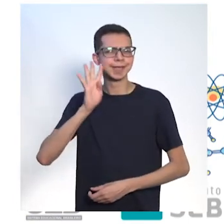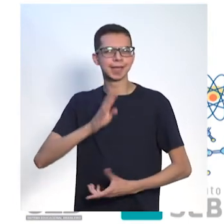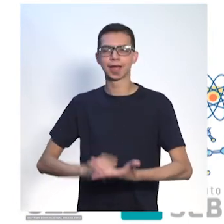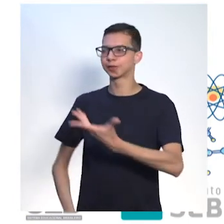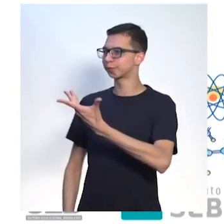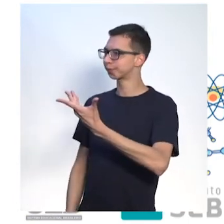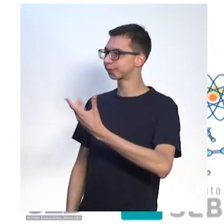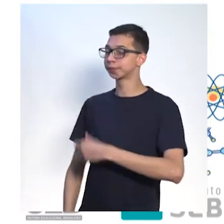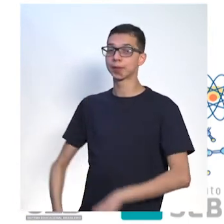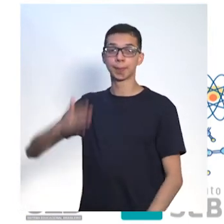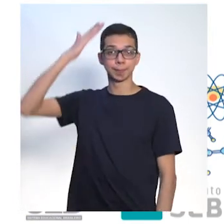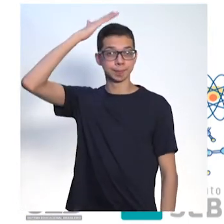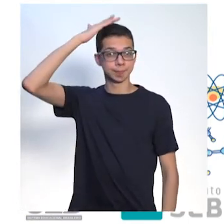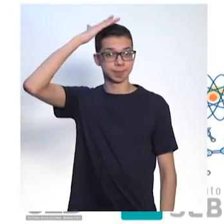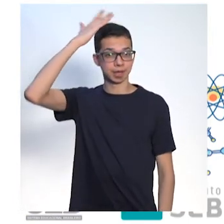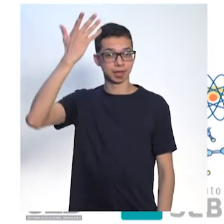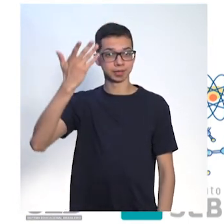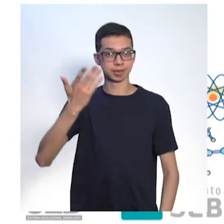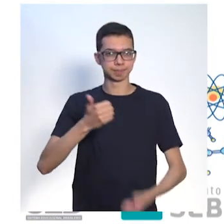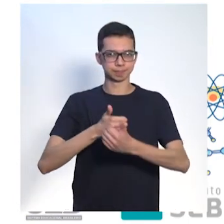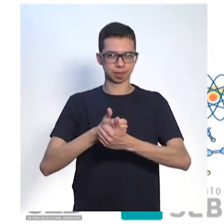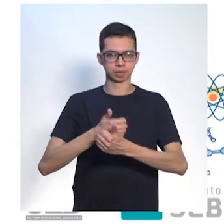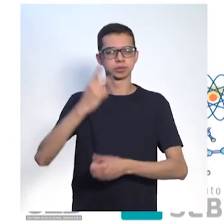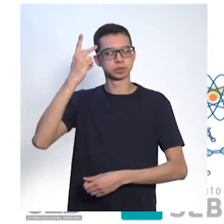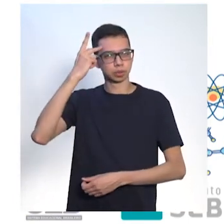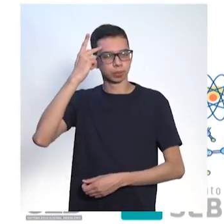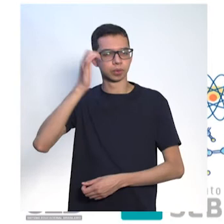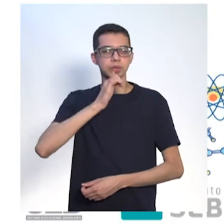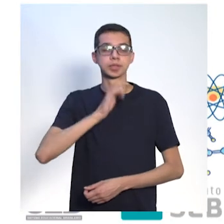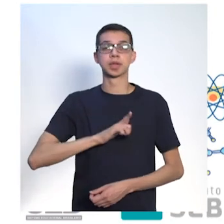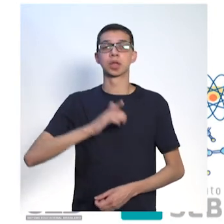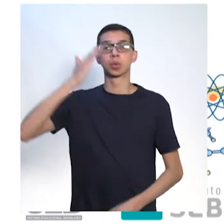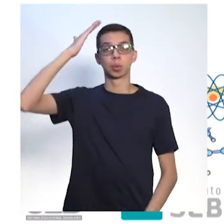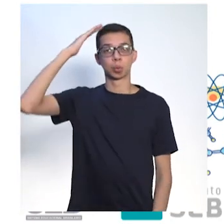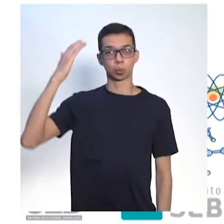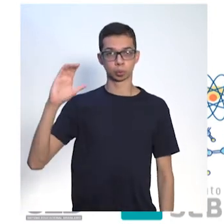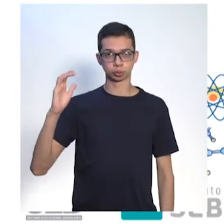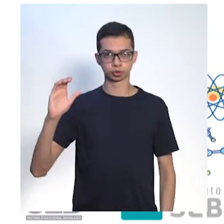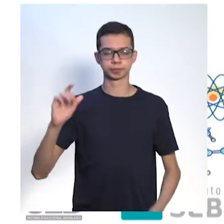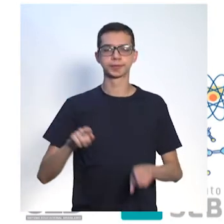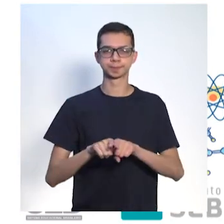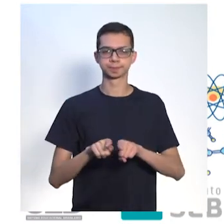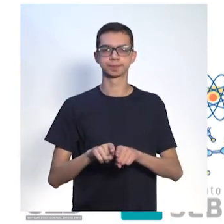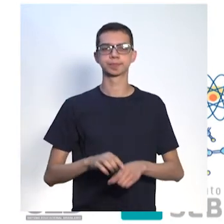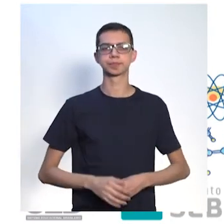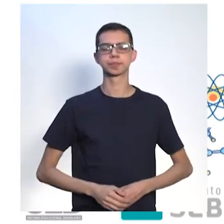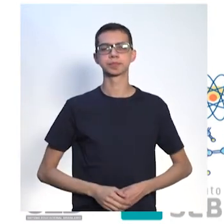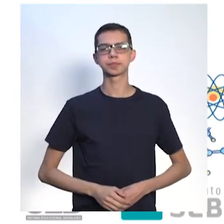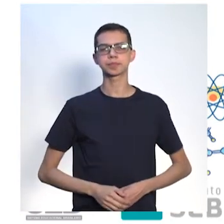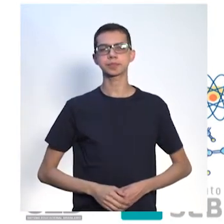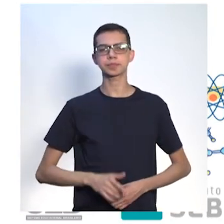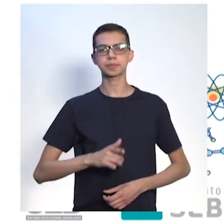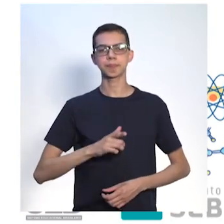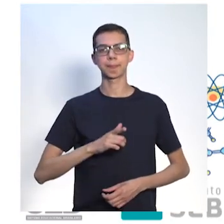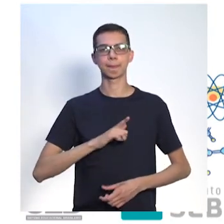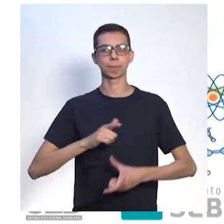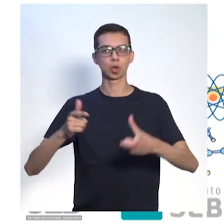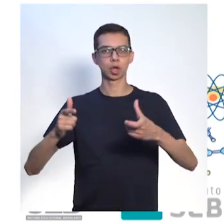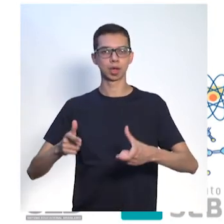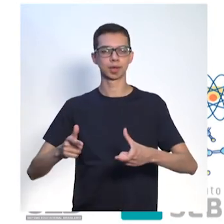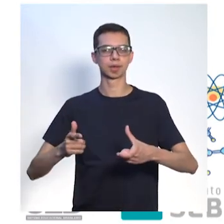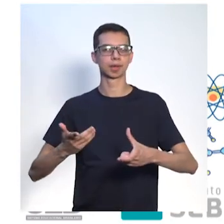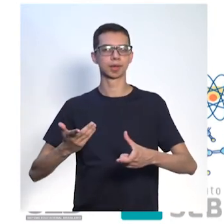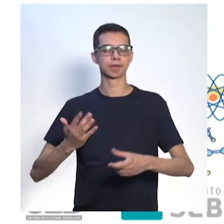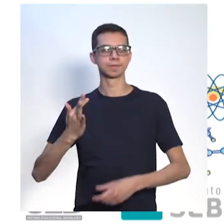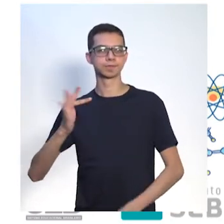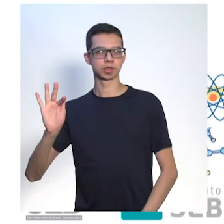do Paraná, em São Paulo, você tem a Universidade Federal de Curitiba e outras cidades, que é o Instituto Federal do Paraná. Você tem uma